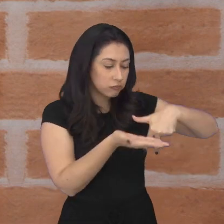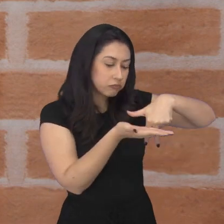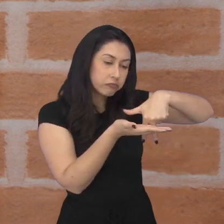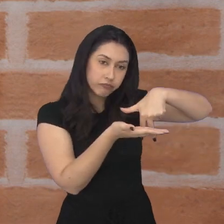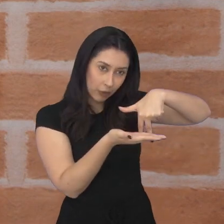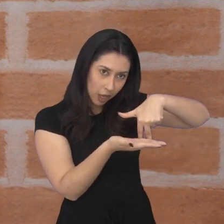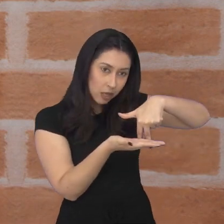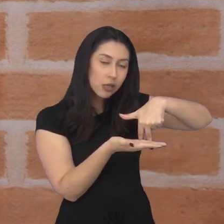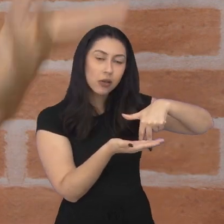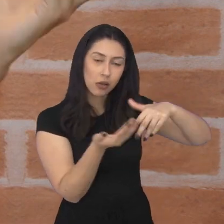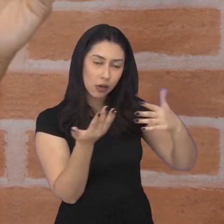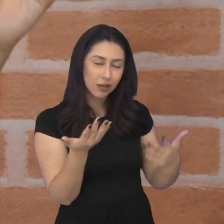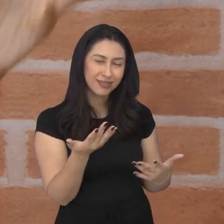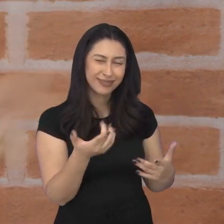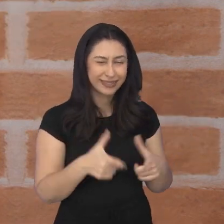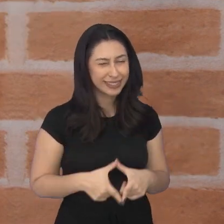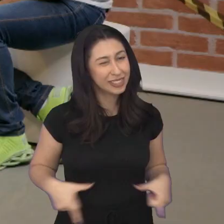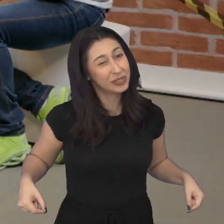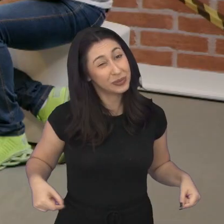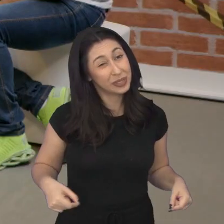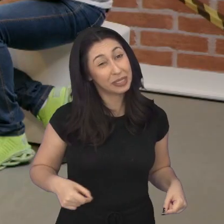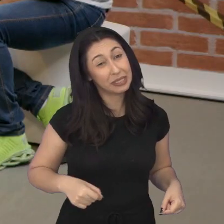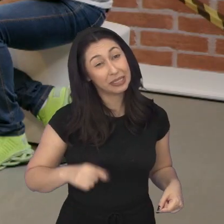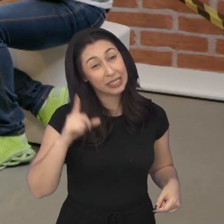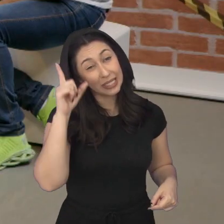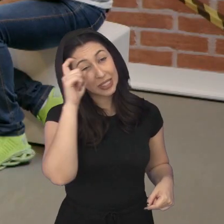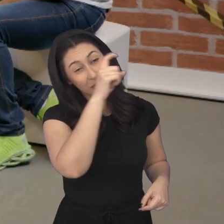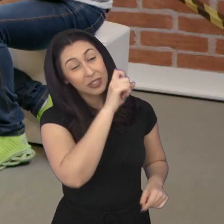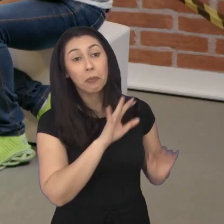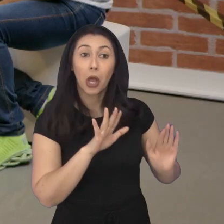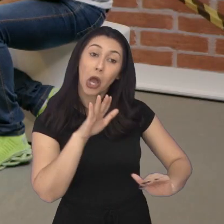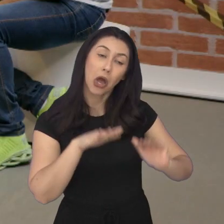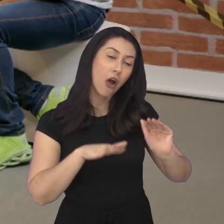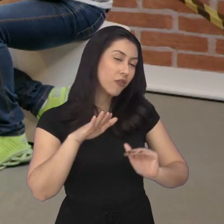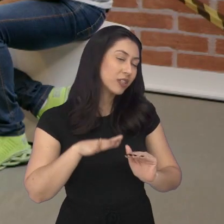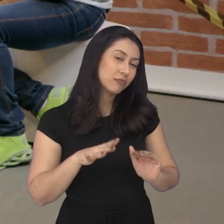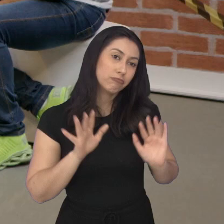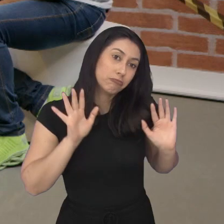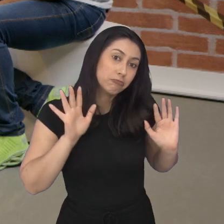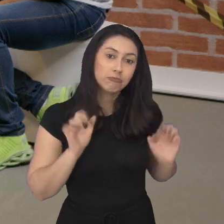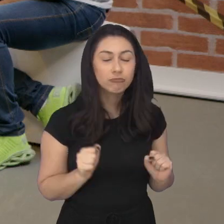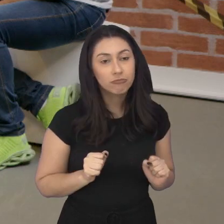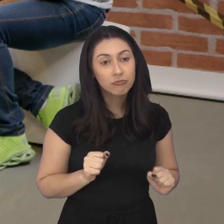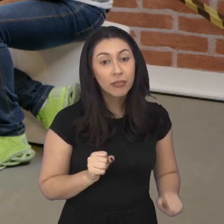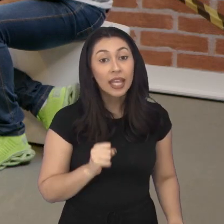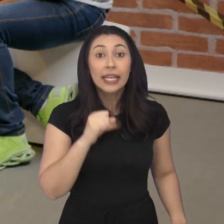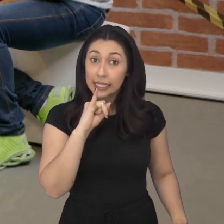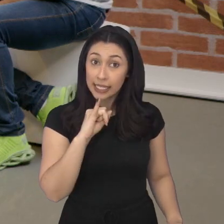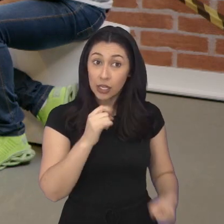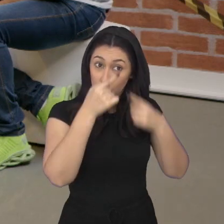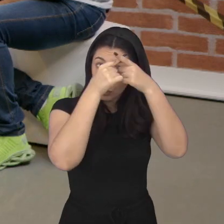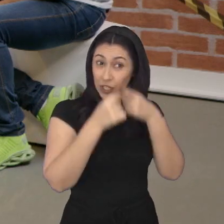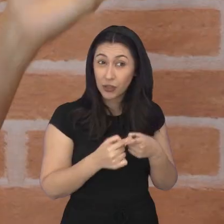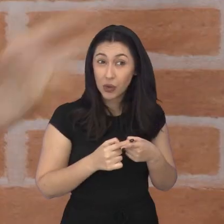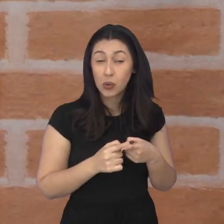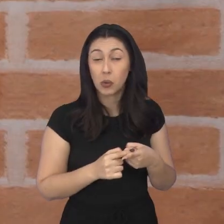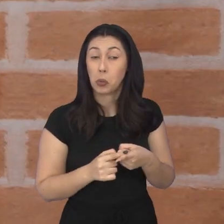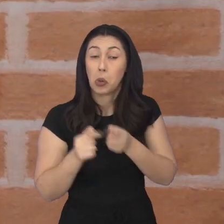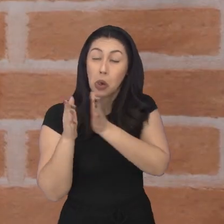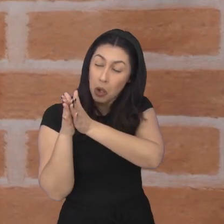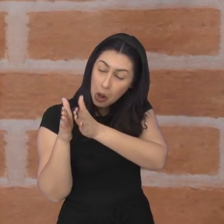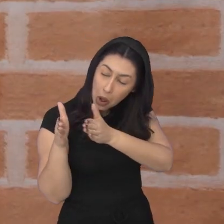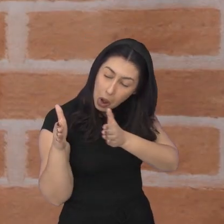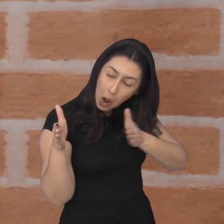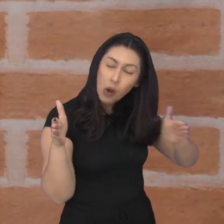numa bermuda, né? Em sunga eu acho difícil, mas assim, geralmente, às vezes, o pessoal... Se você faz provas muito longas, quase você não usa